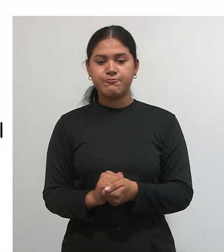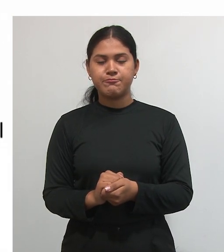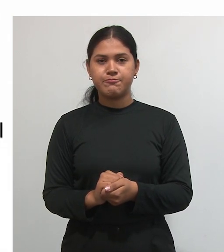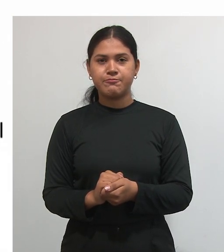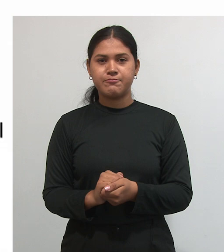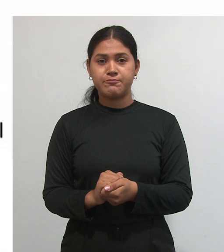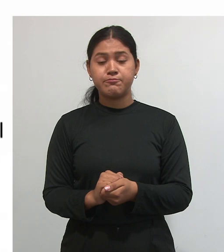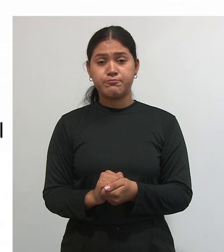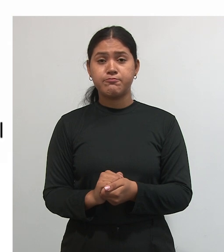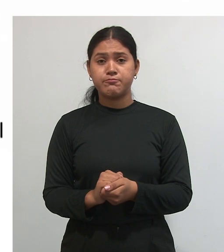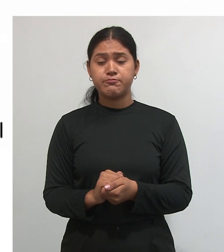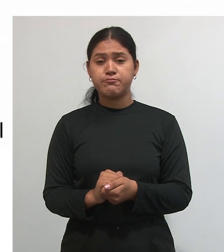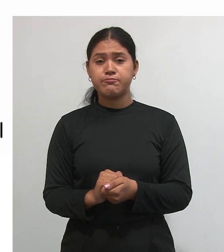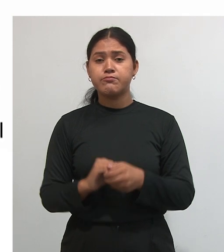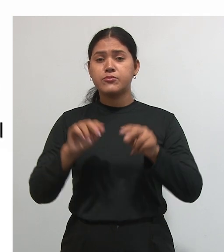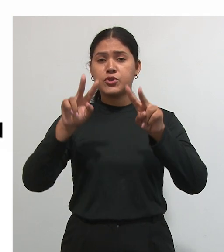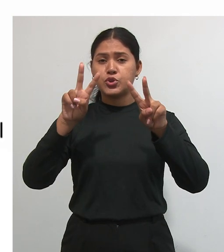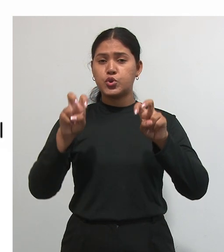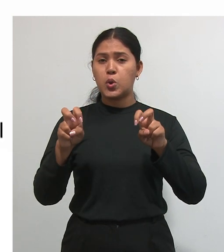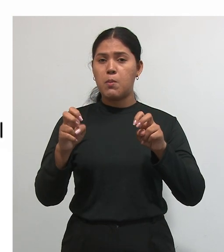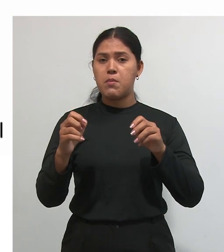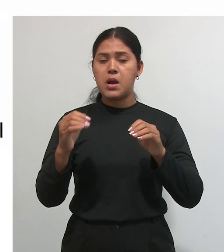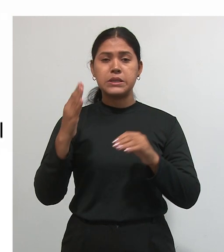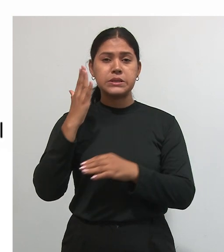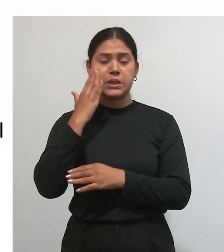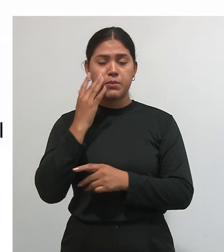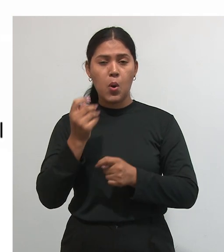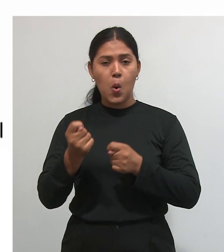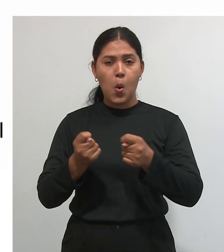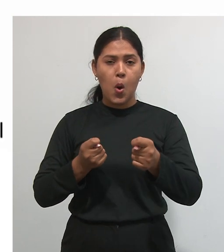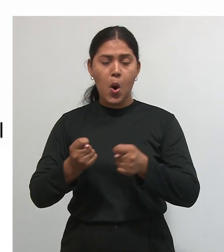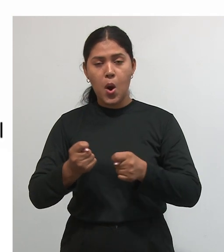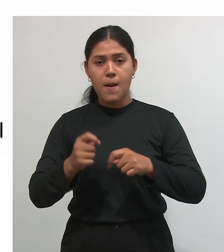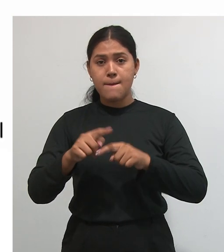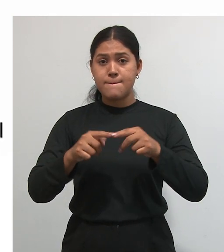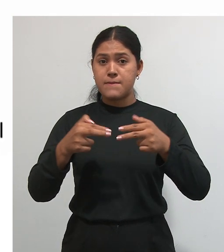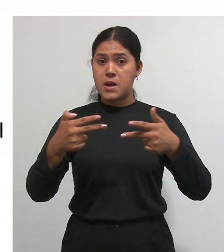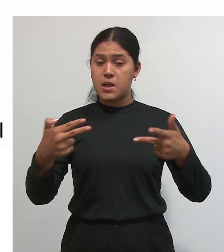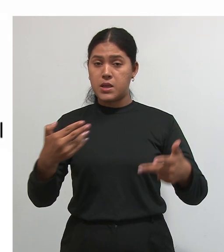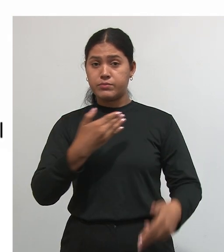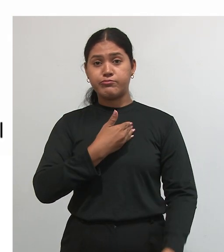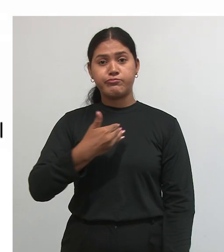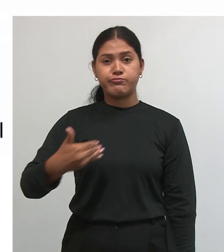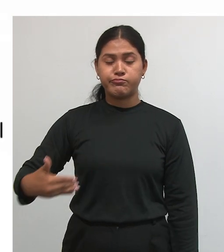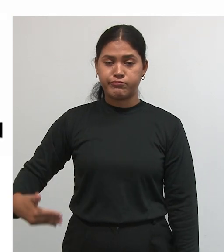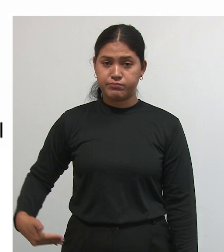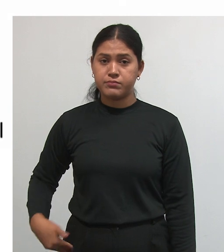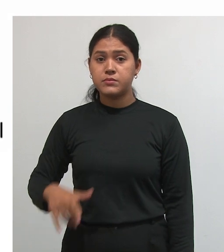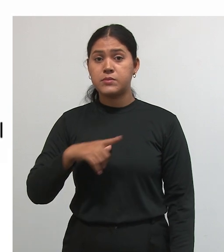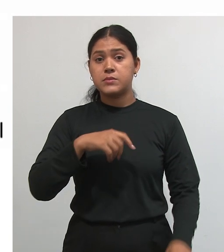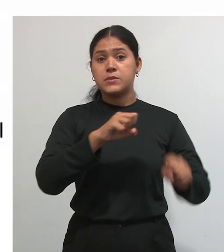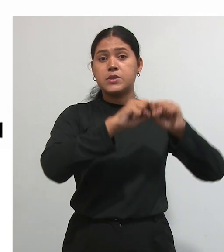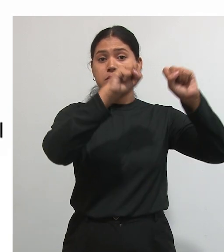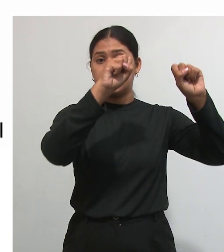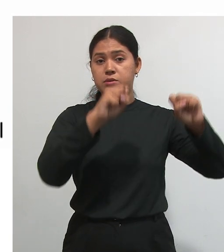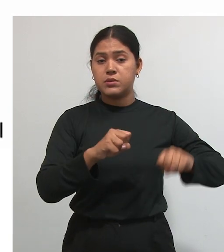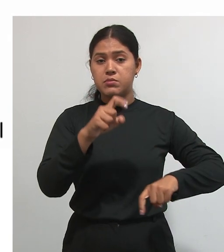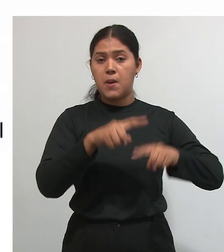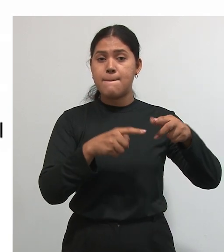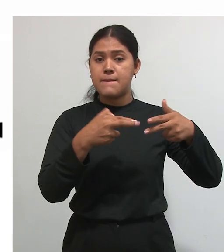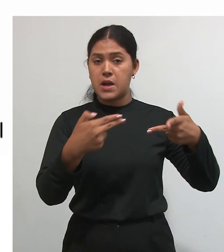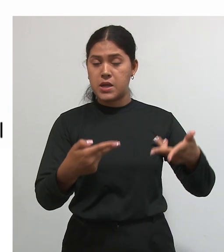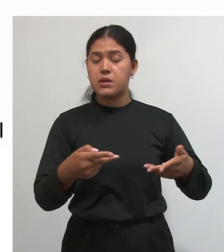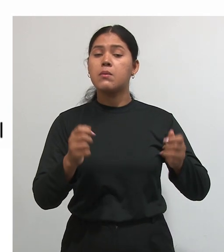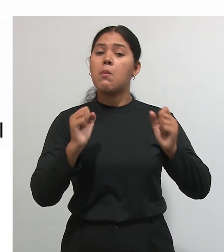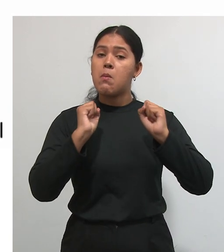Bom, ainda sobre o controle dos bens públicos, o que deve ser feito, tá? O sistema de controle dos bens